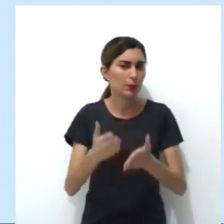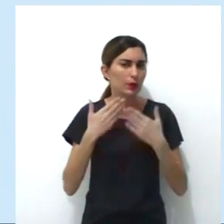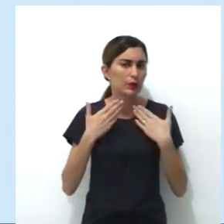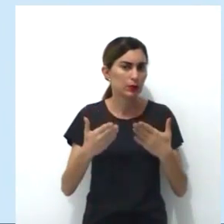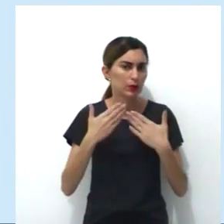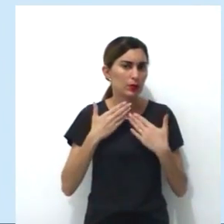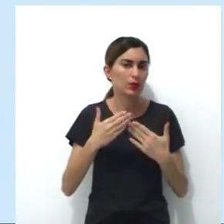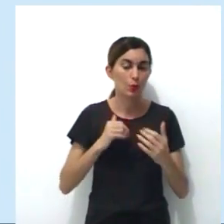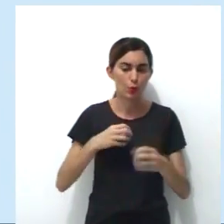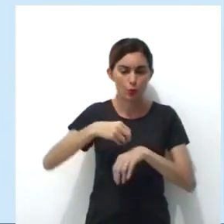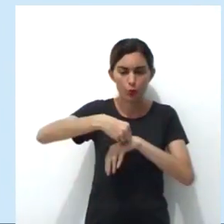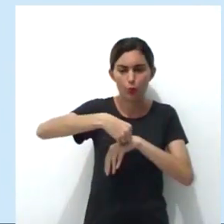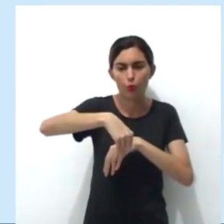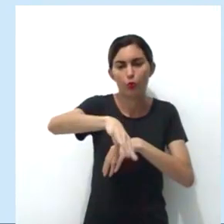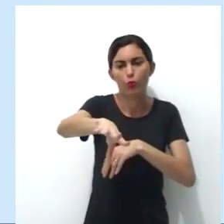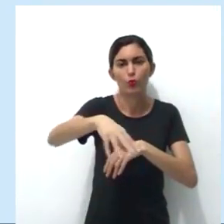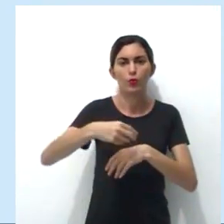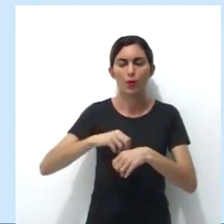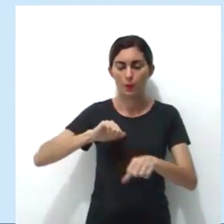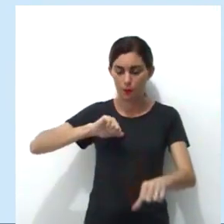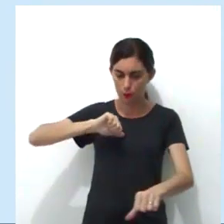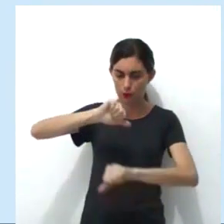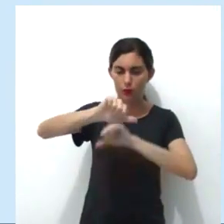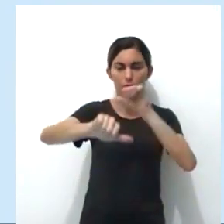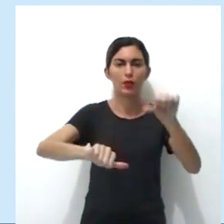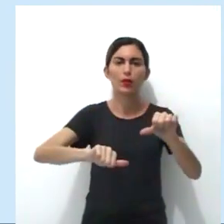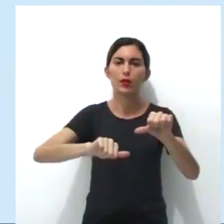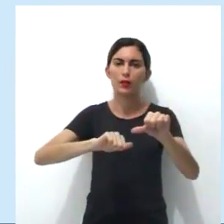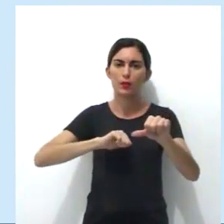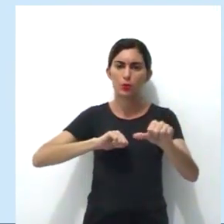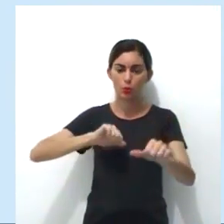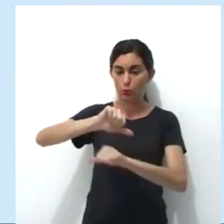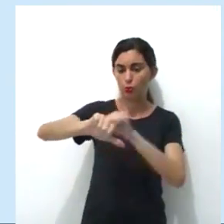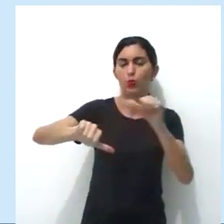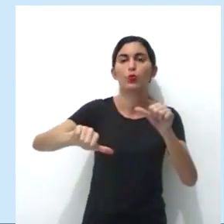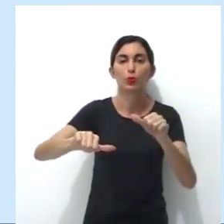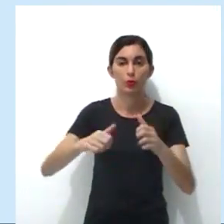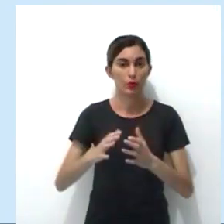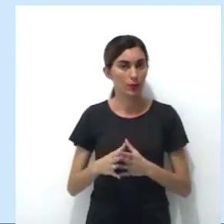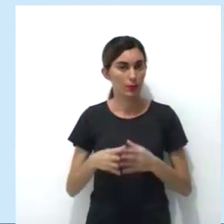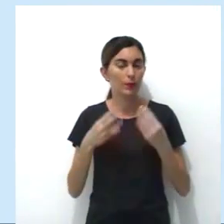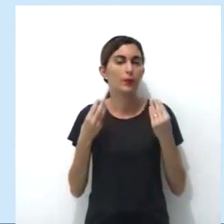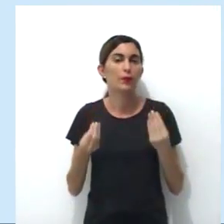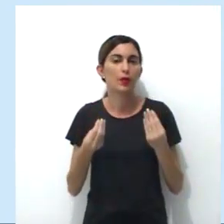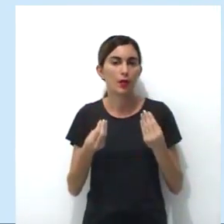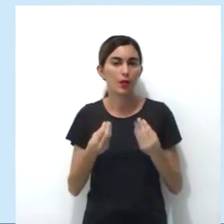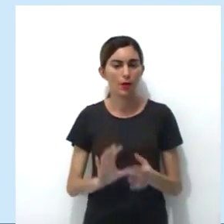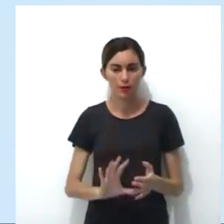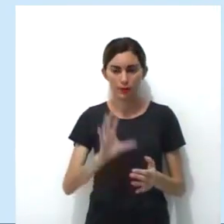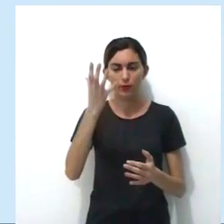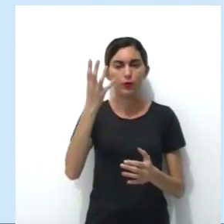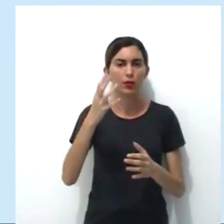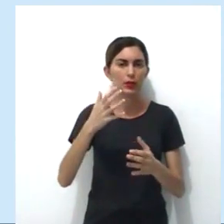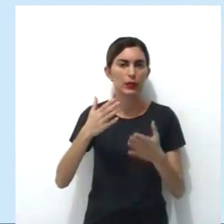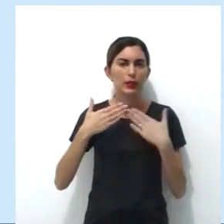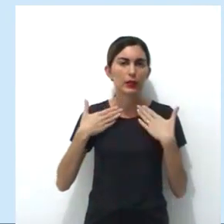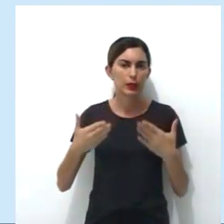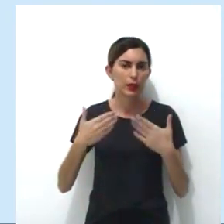seja, forma de transferência de energia entre corpos de maior para o menor.